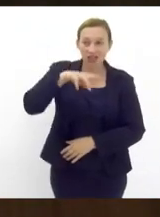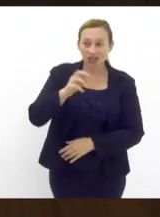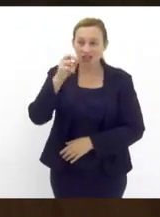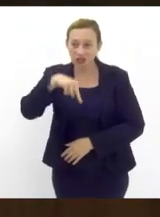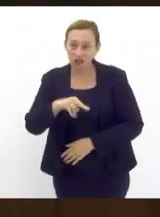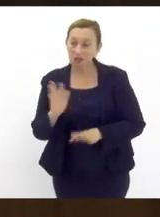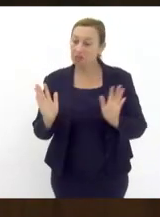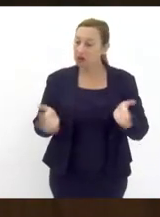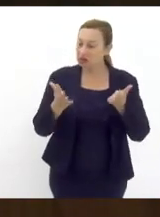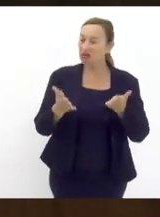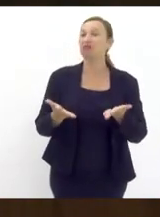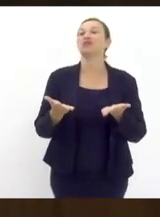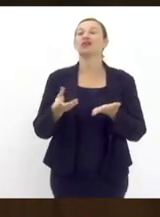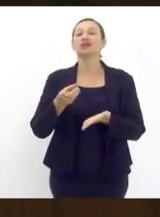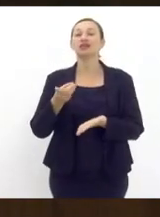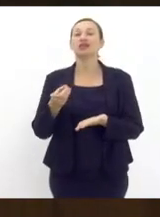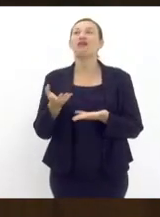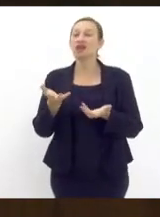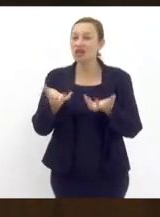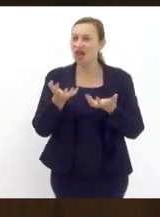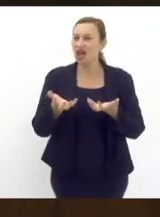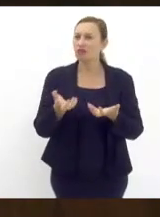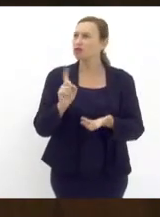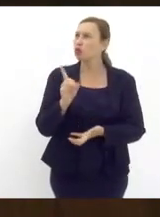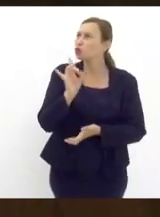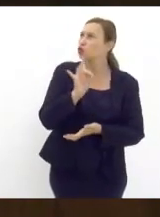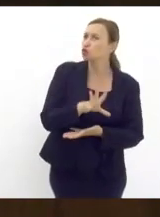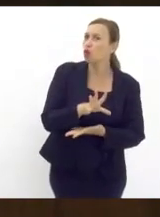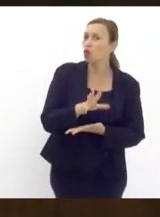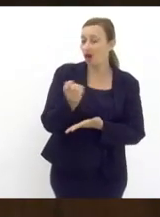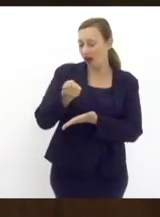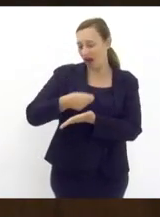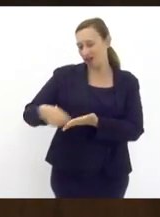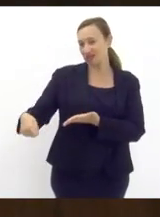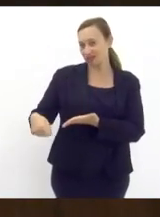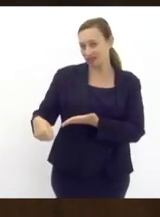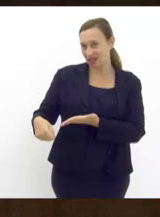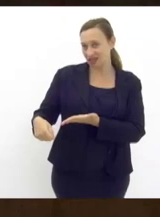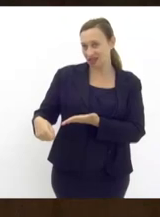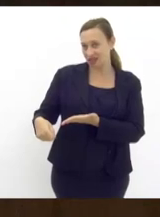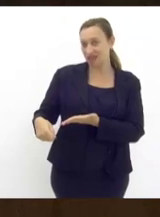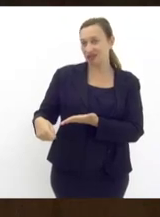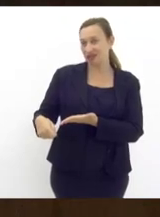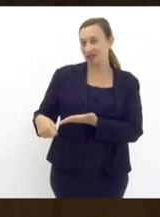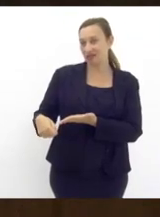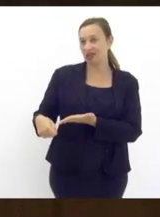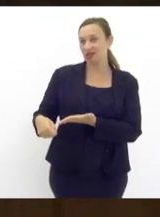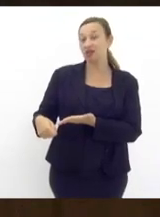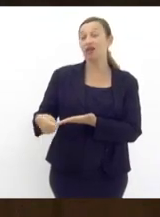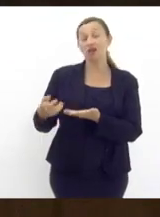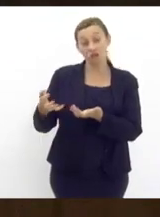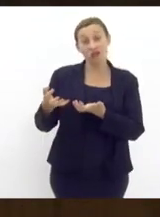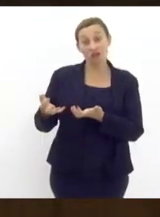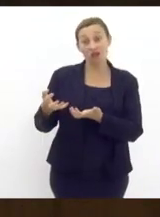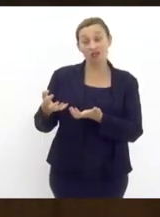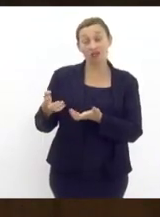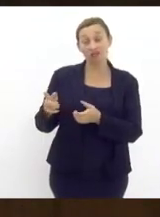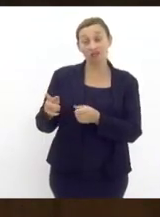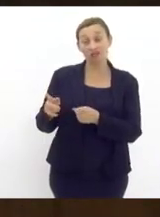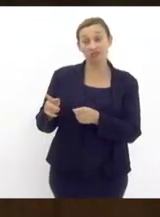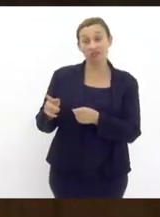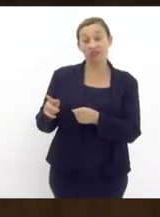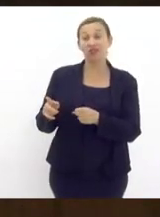iniciativa Deputado Anderson quero não só assinar ser signatário também da emoção de repúdio mas também